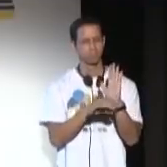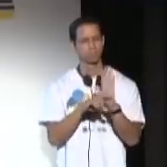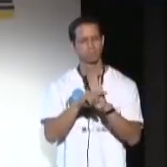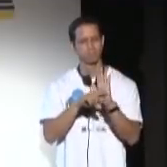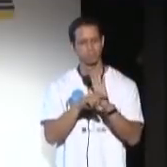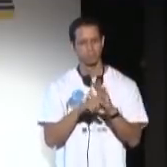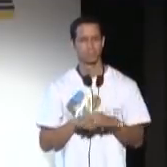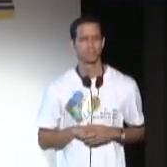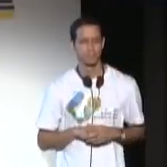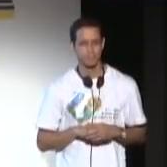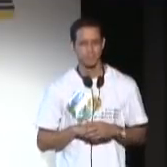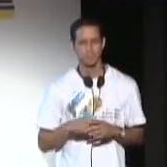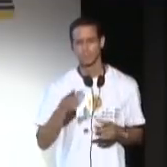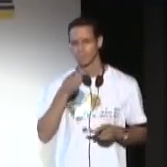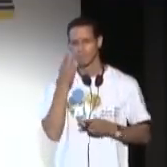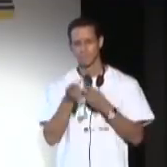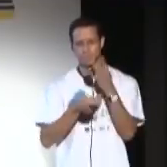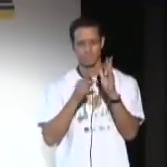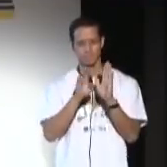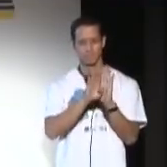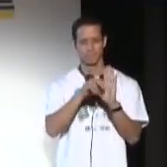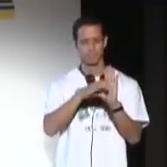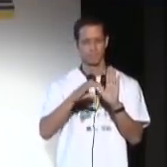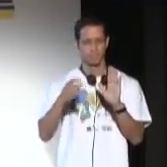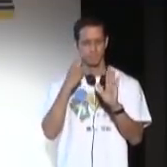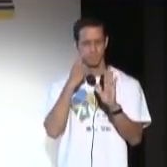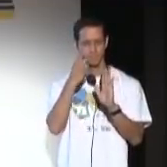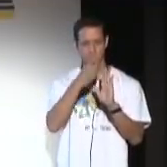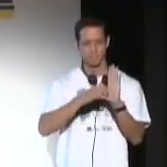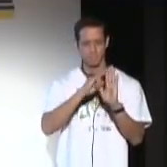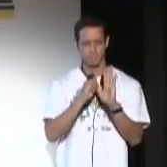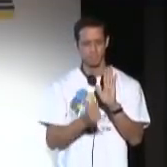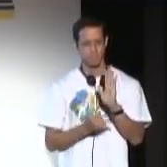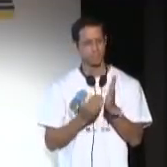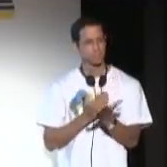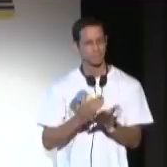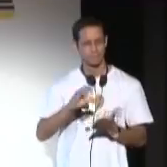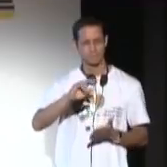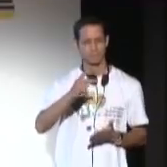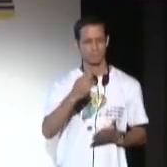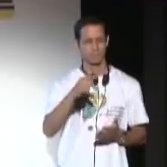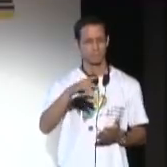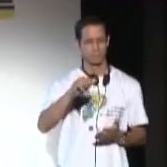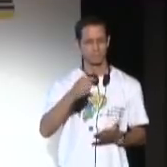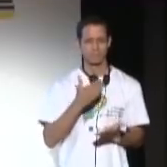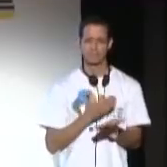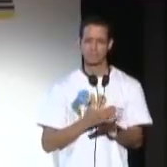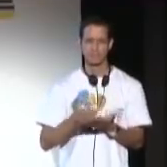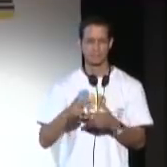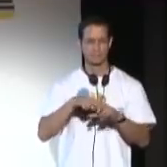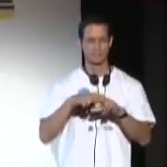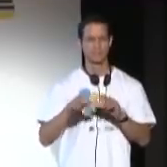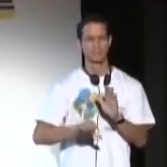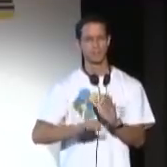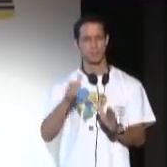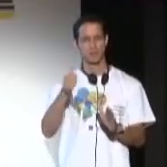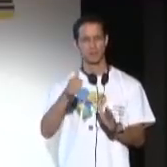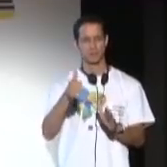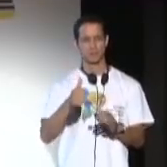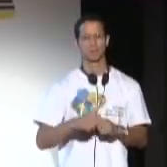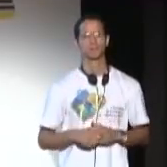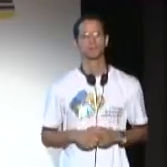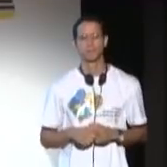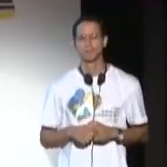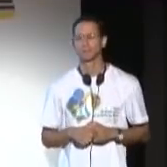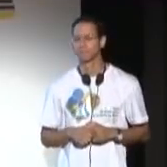Então, falamos de BNCC na rede do Projeto Chapada desde a primeira versão. Tá? No entanto, quero